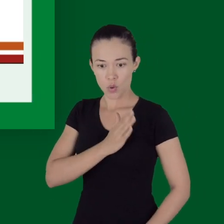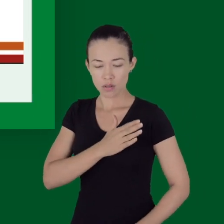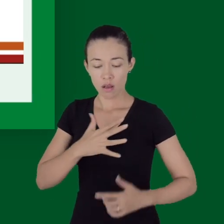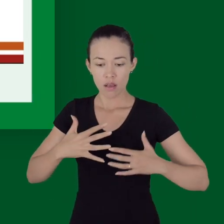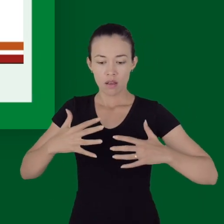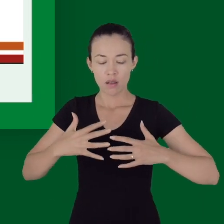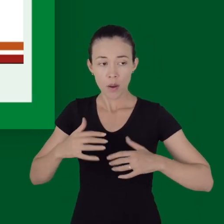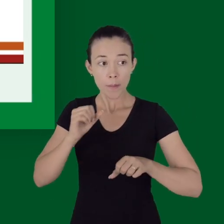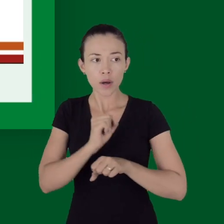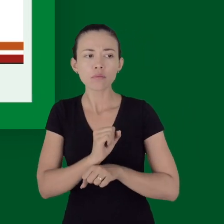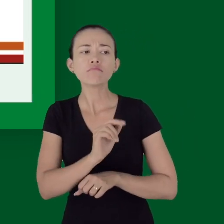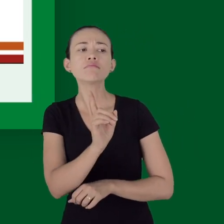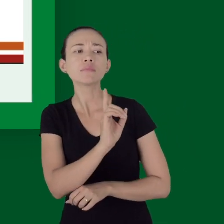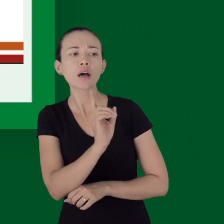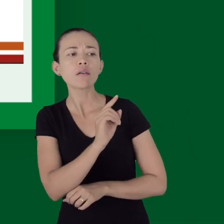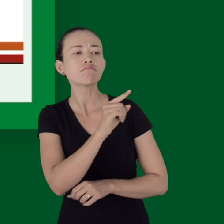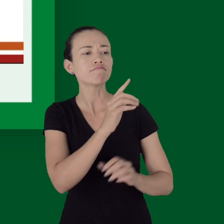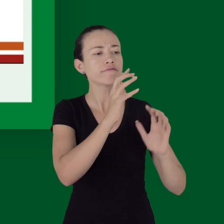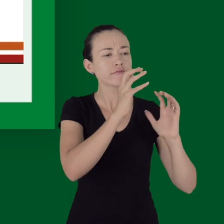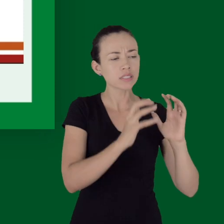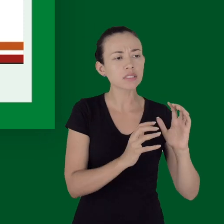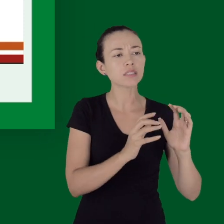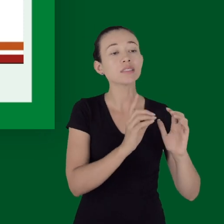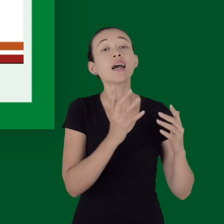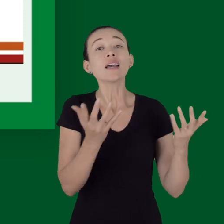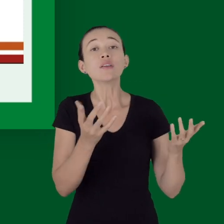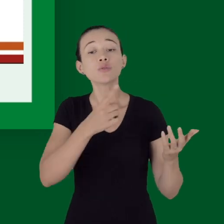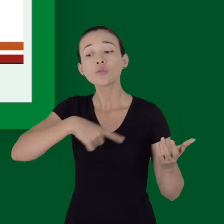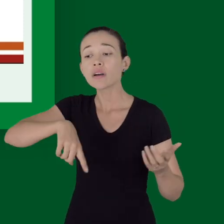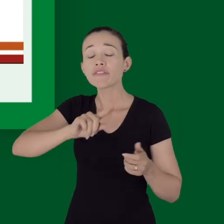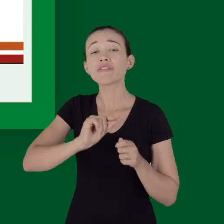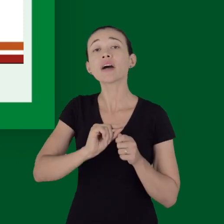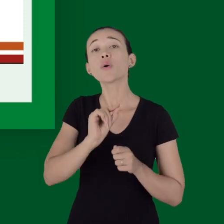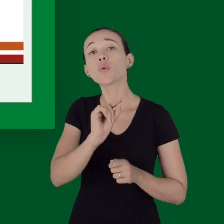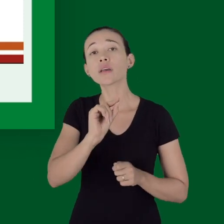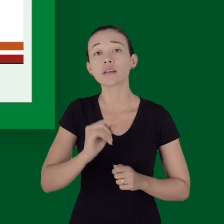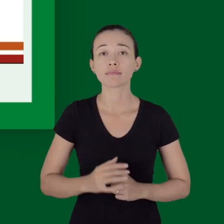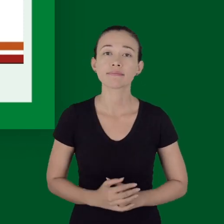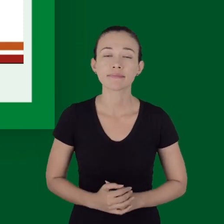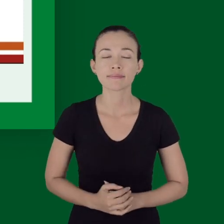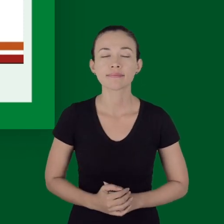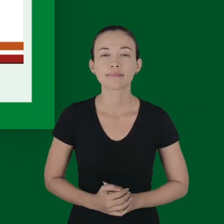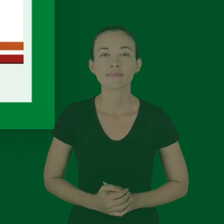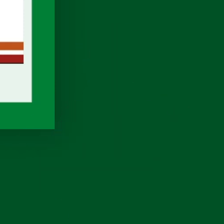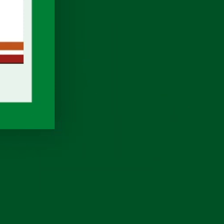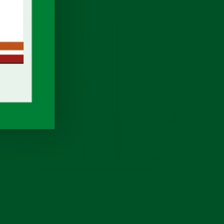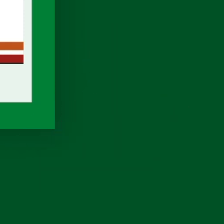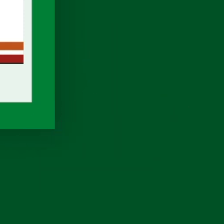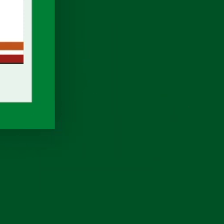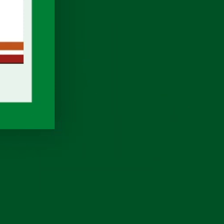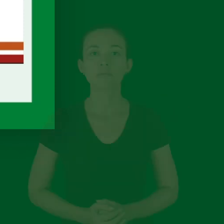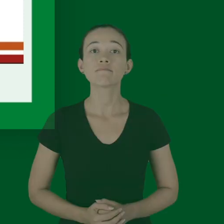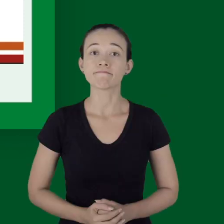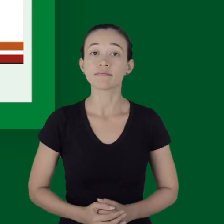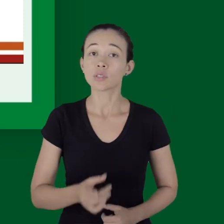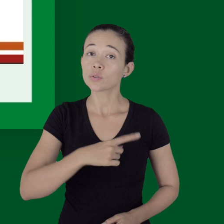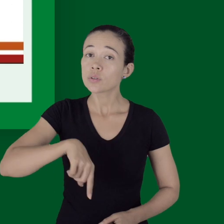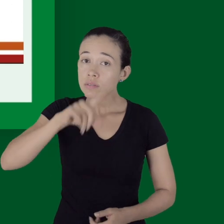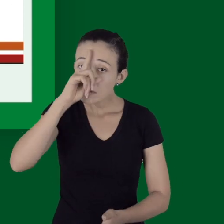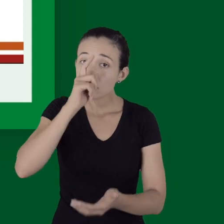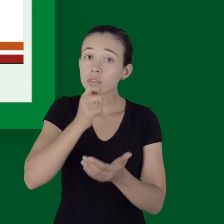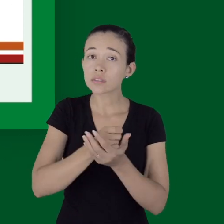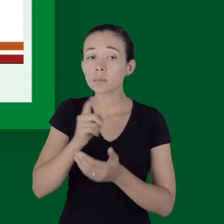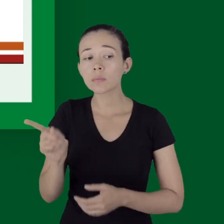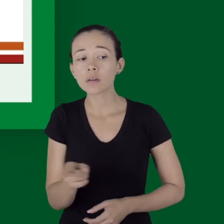gravidade que leve a gente a pensar em PCR, por exemplo, e a gente vai decidir agora qual recurso que a gente vai mandar. A gente